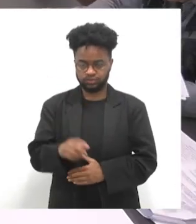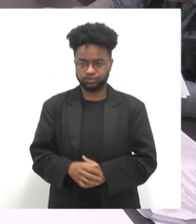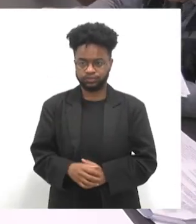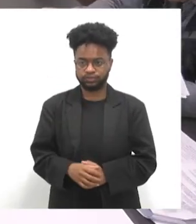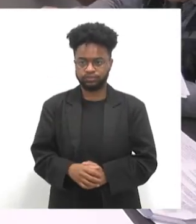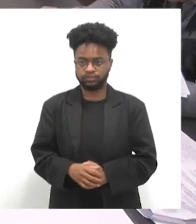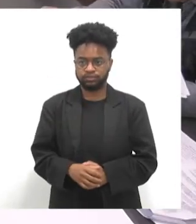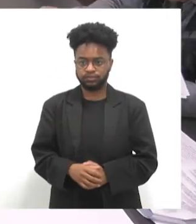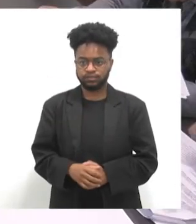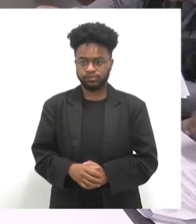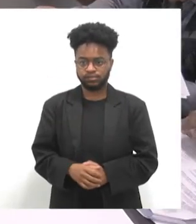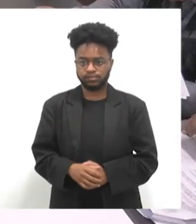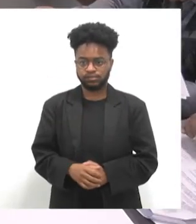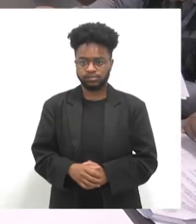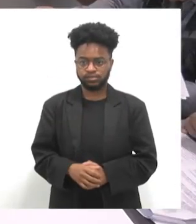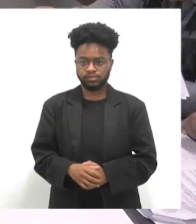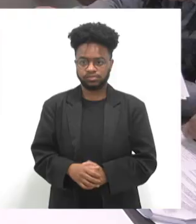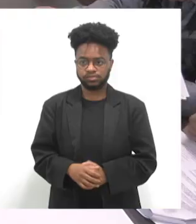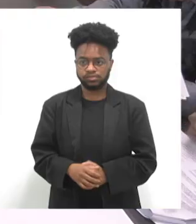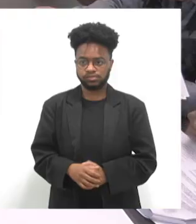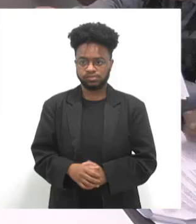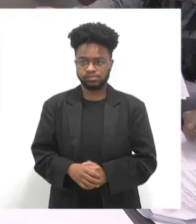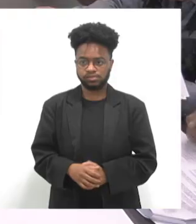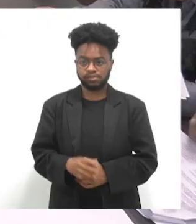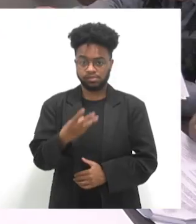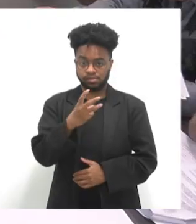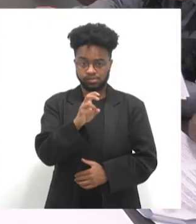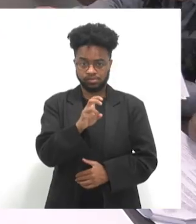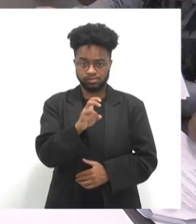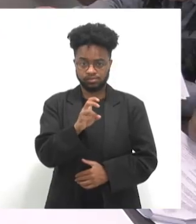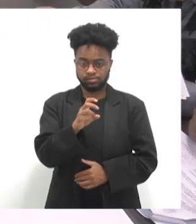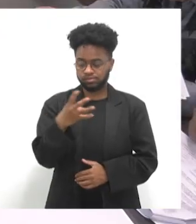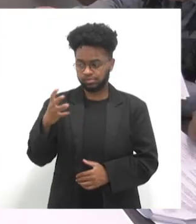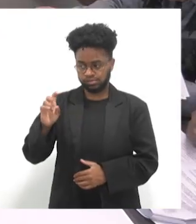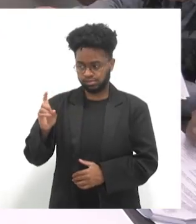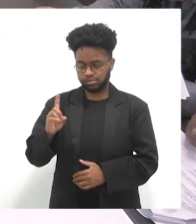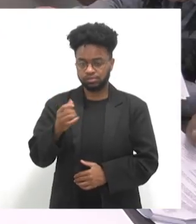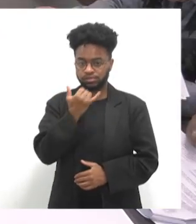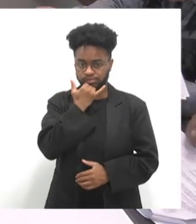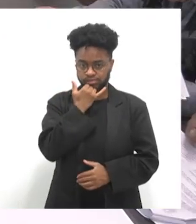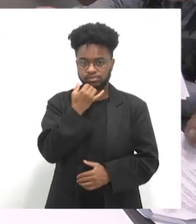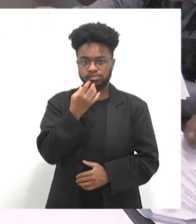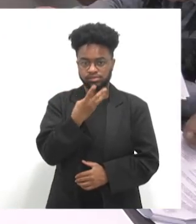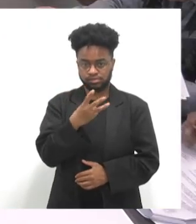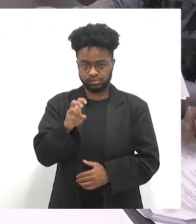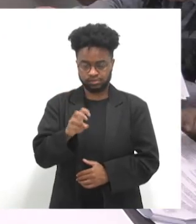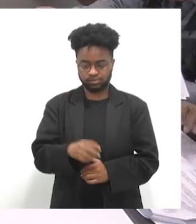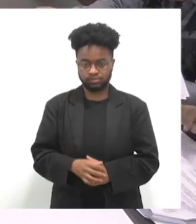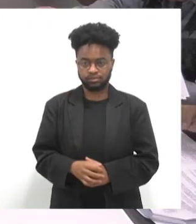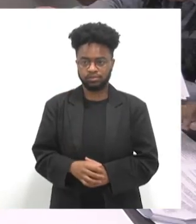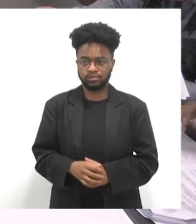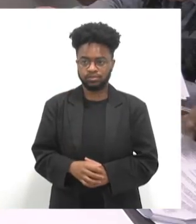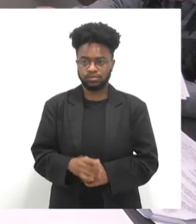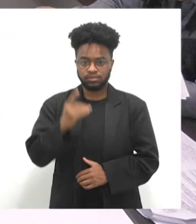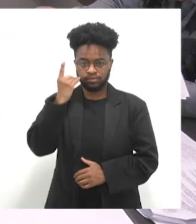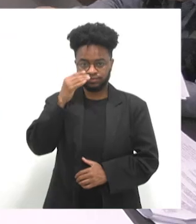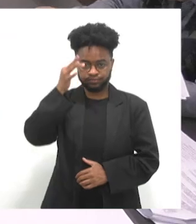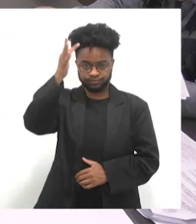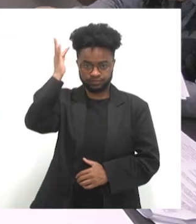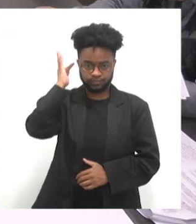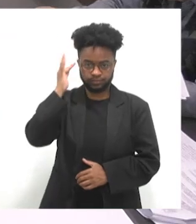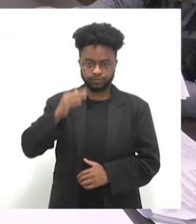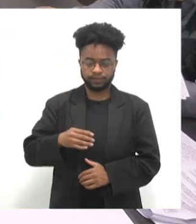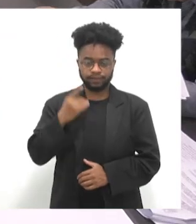pauta e 45 vistas. 35, desculpa. E 35 vistas. Deputado Fred. os meus são: o